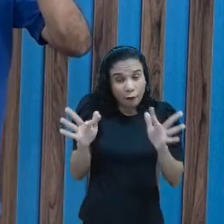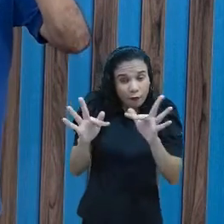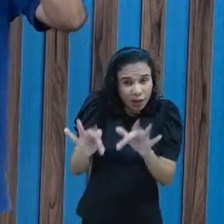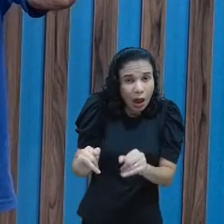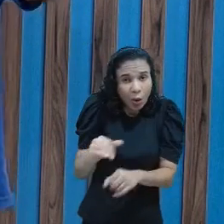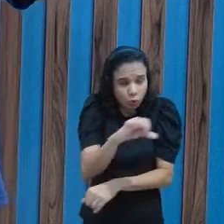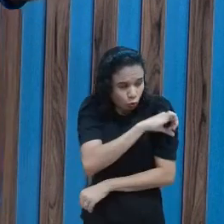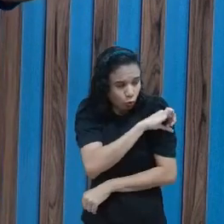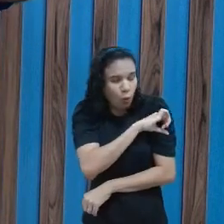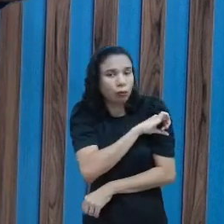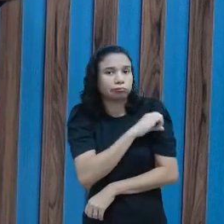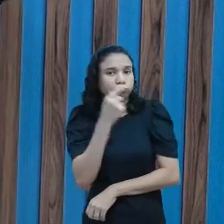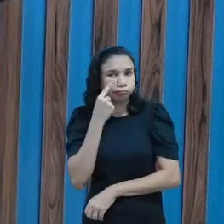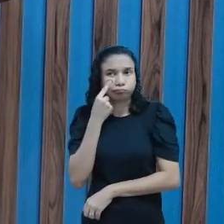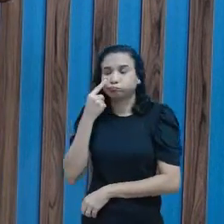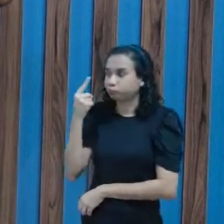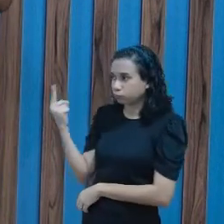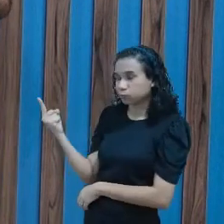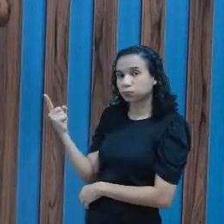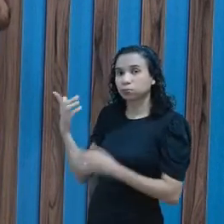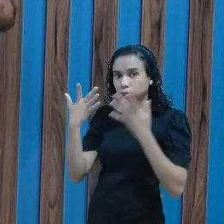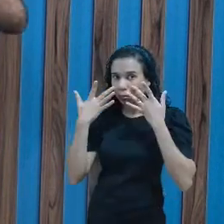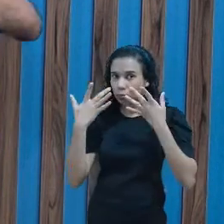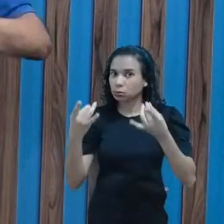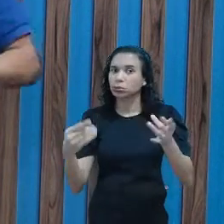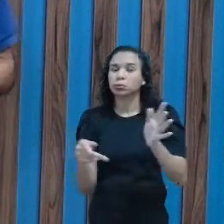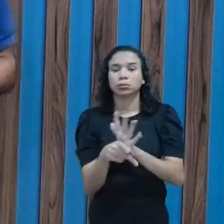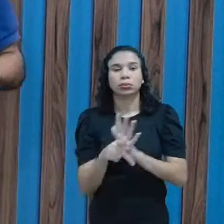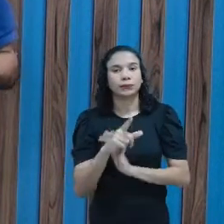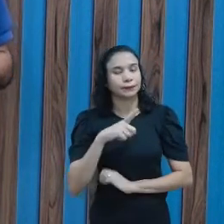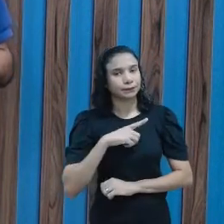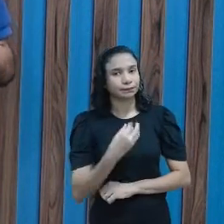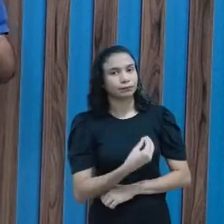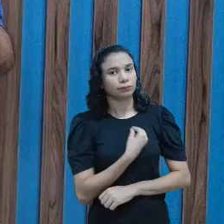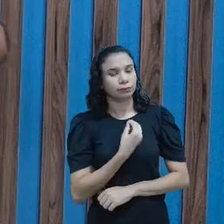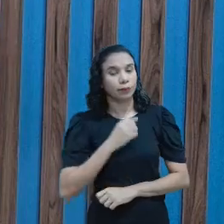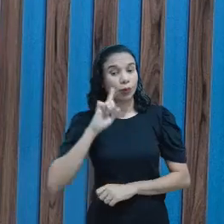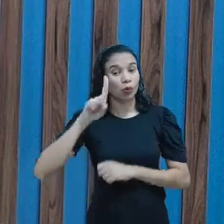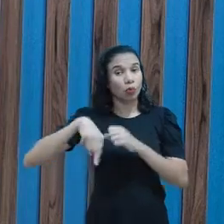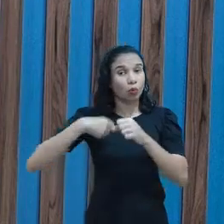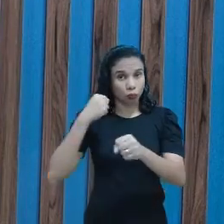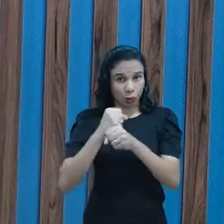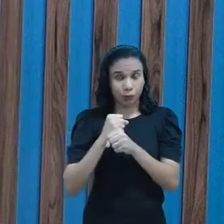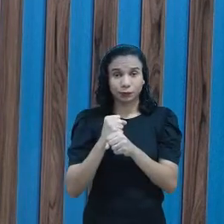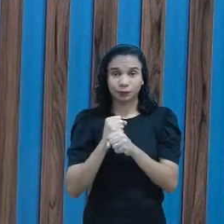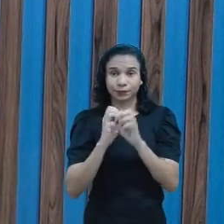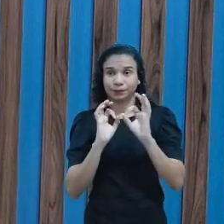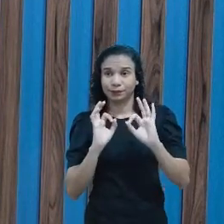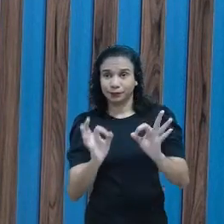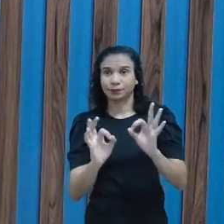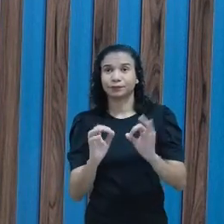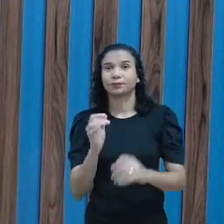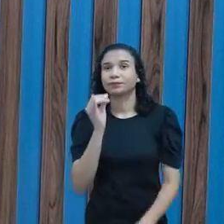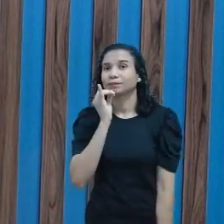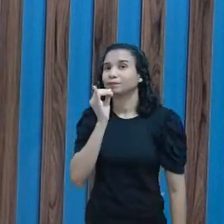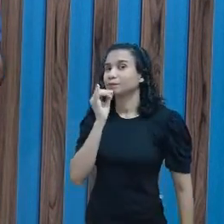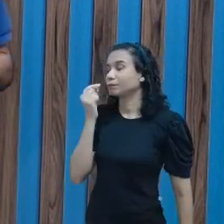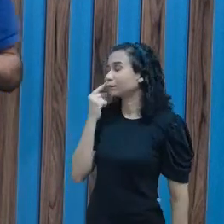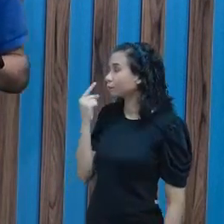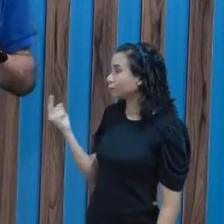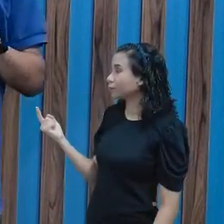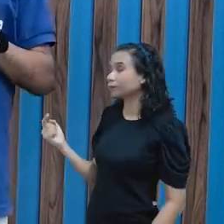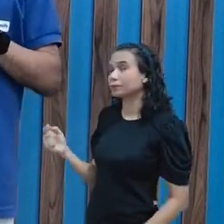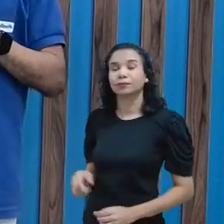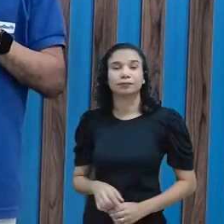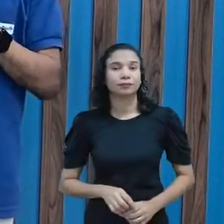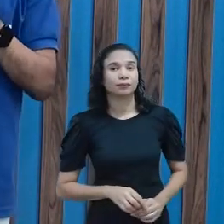primeiro ano, já estou botando isso aqui para vocês ficarem ligadinhos e se ligar no ano que vem no SSA, tá bom? Então, o próximo exemplo, ó. Bota